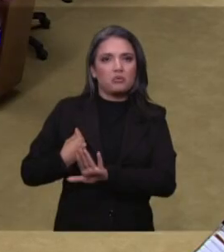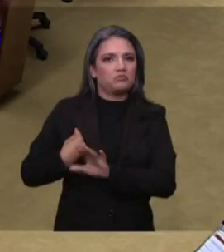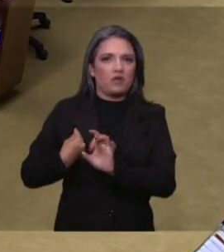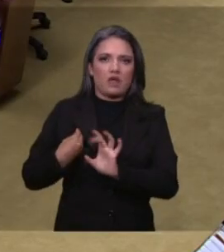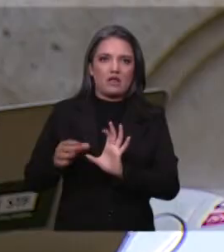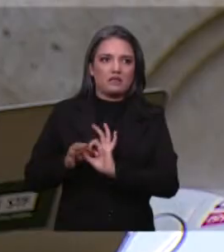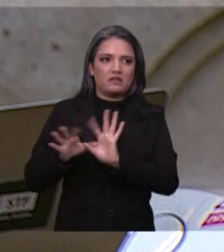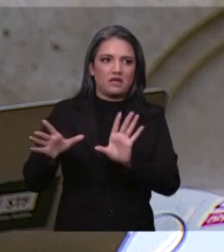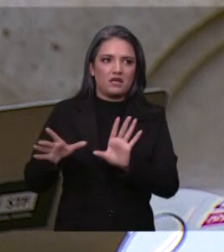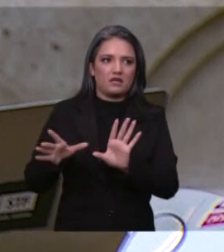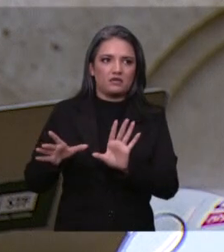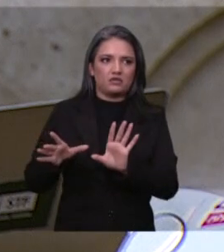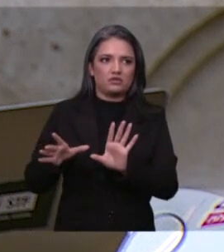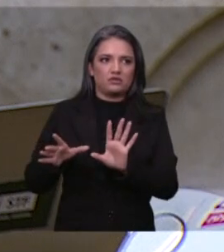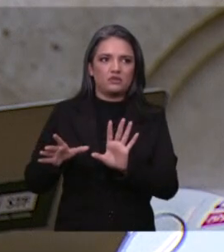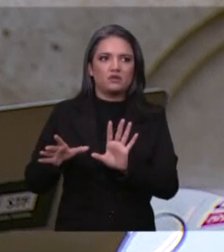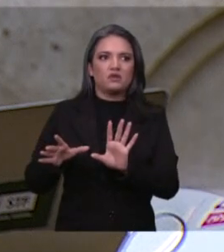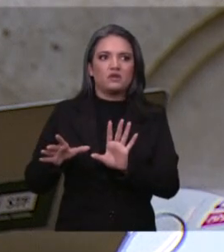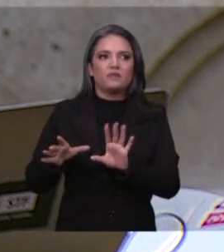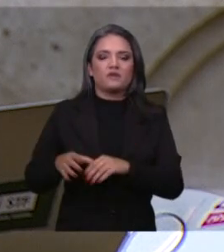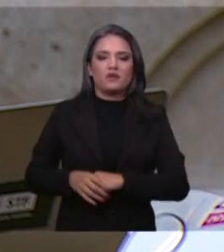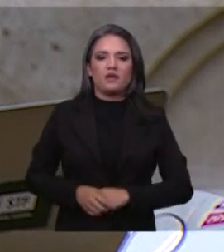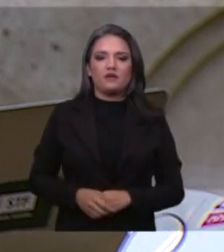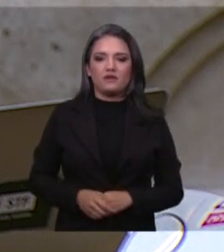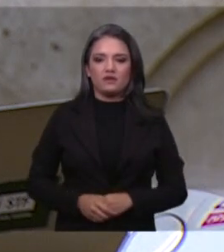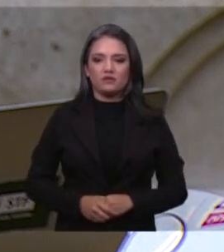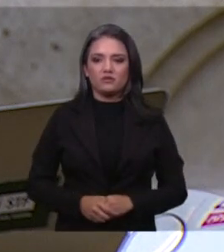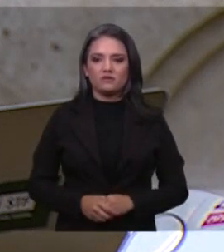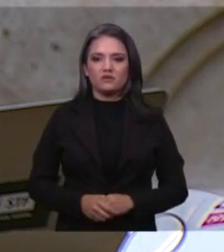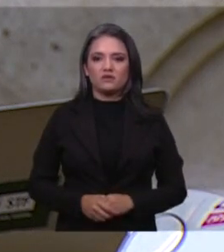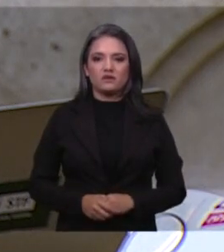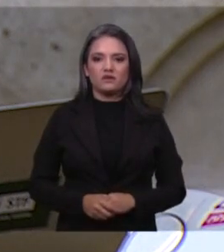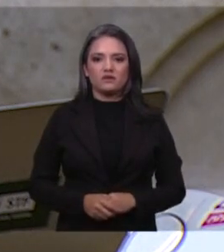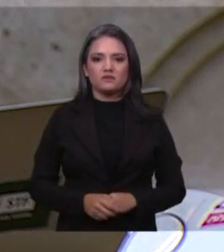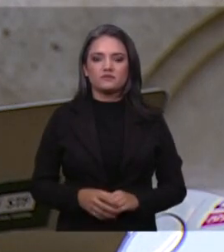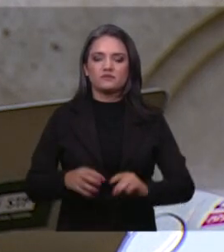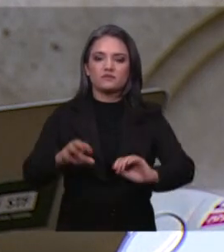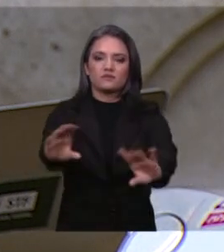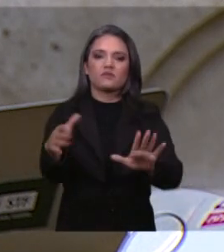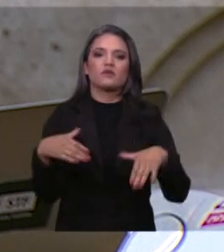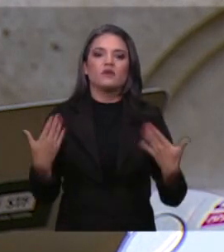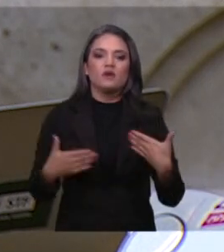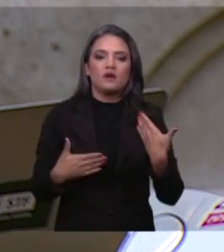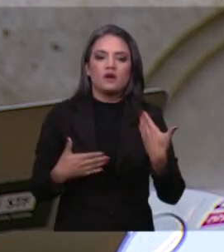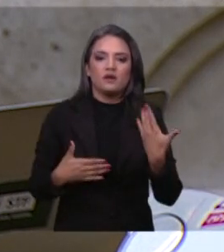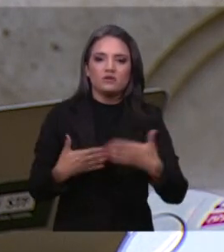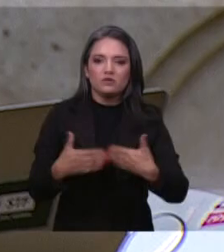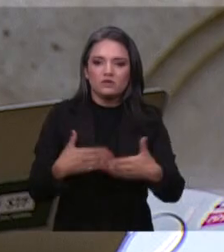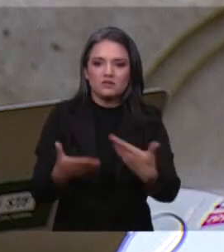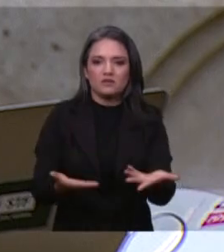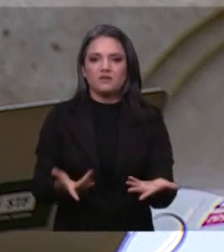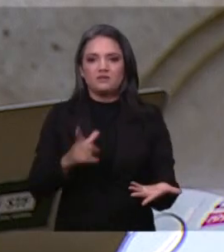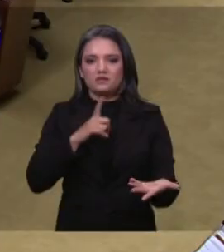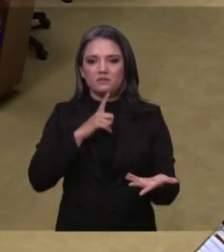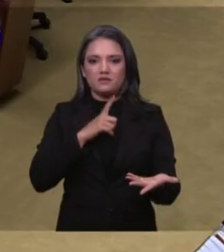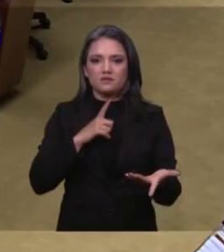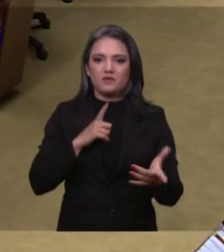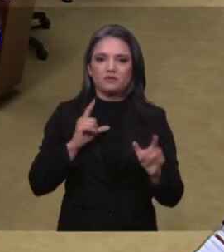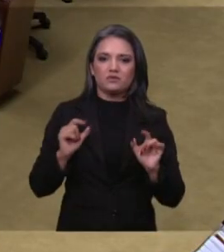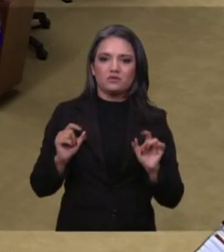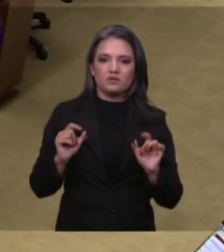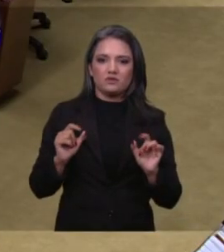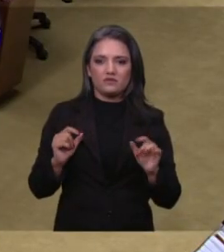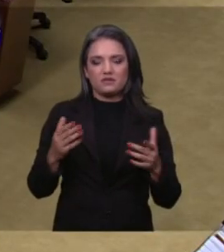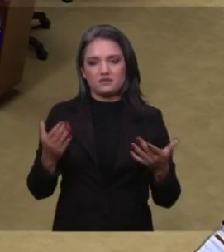no fundo, a nossa decisão afeta as rescisórias eventualmente em andamento. Nós não temos nem conhecimento de existência